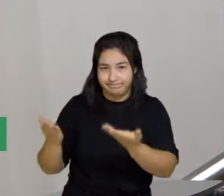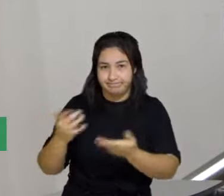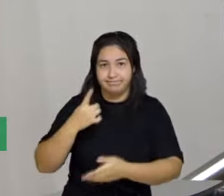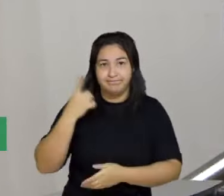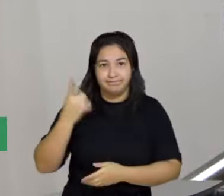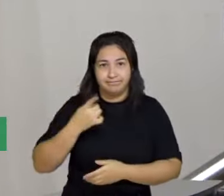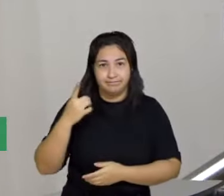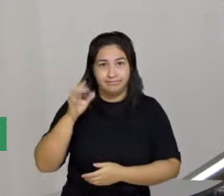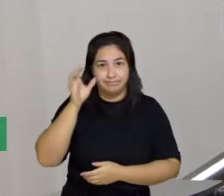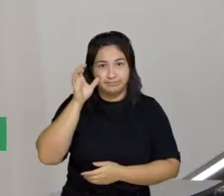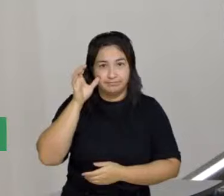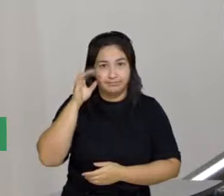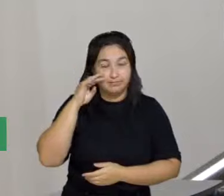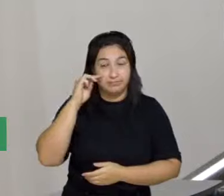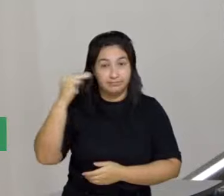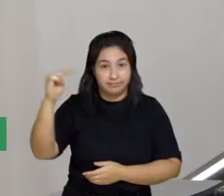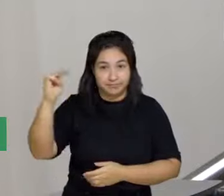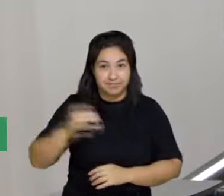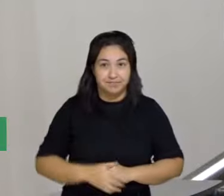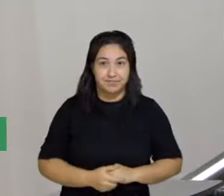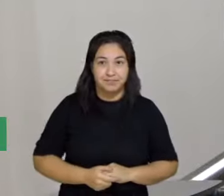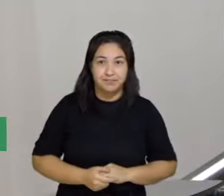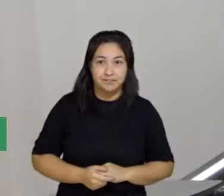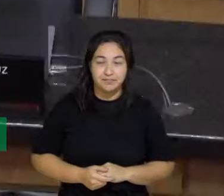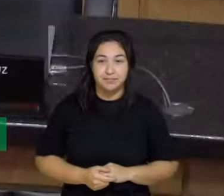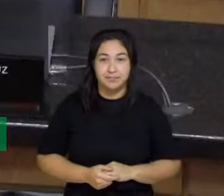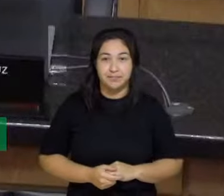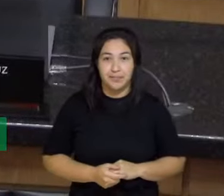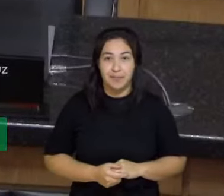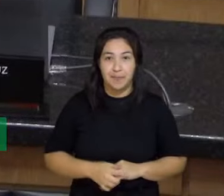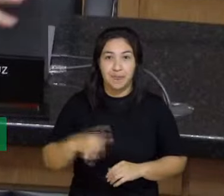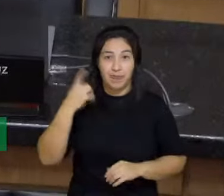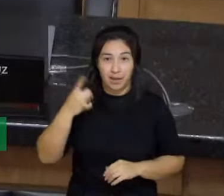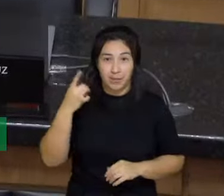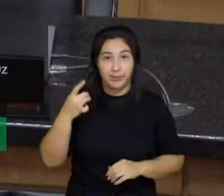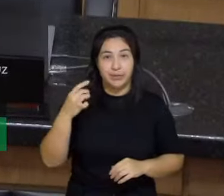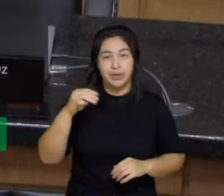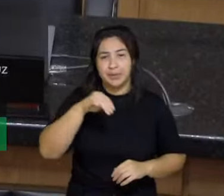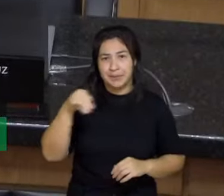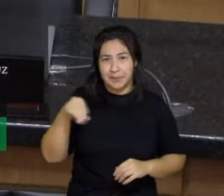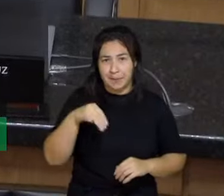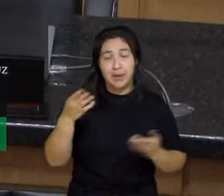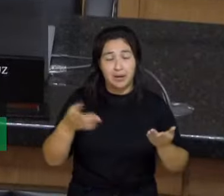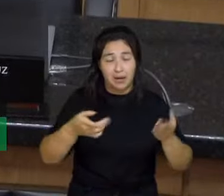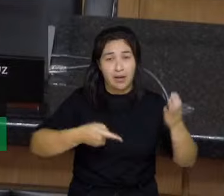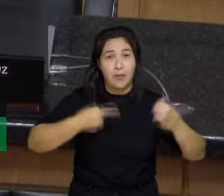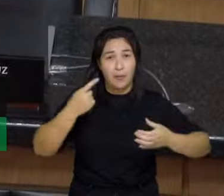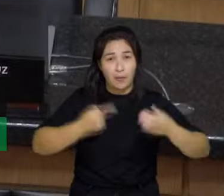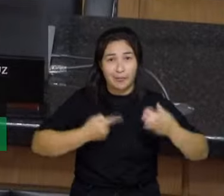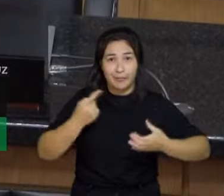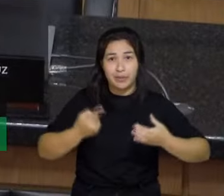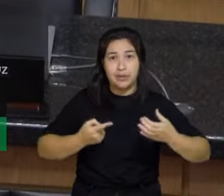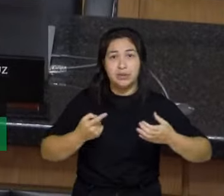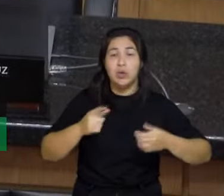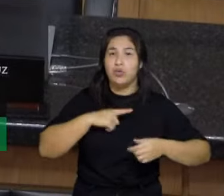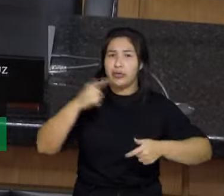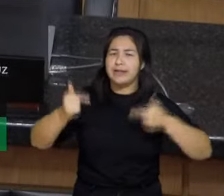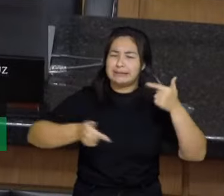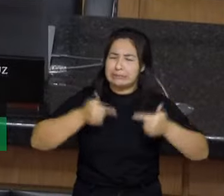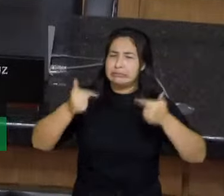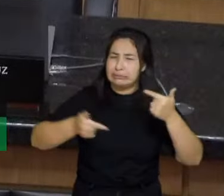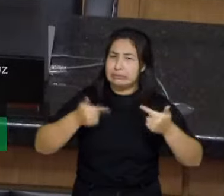Cadorim, por favor, fique à vontade. Deputado Mário, com certeza uma comissão que vai ter bastante atividade, tendo